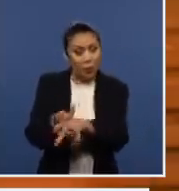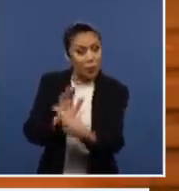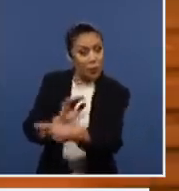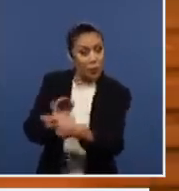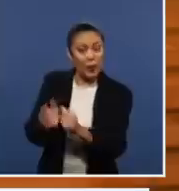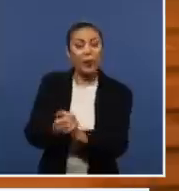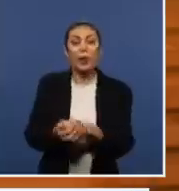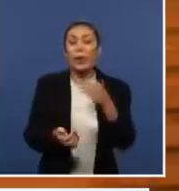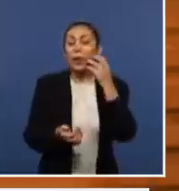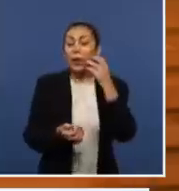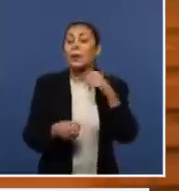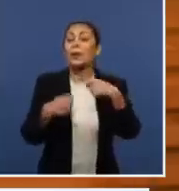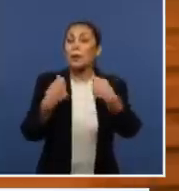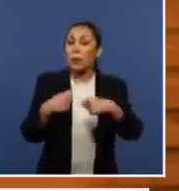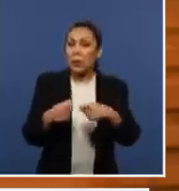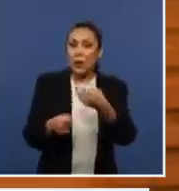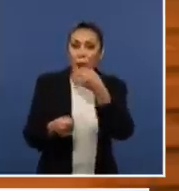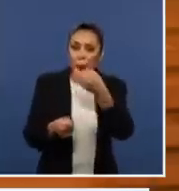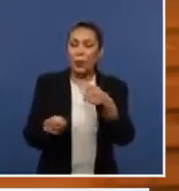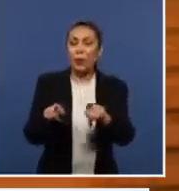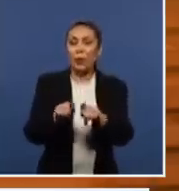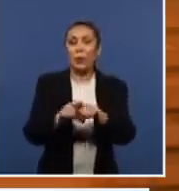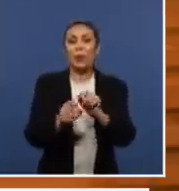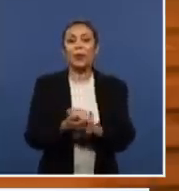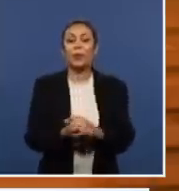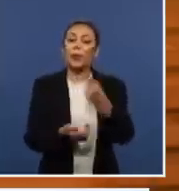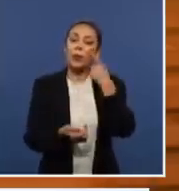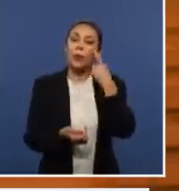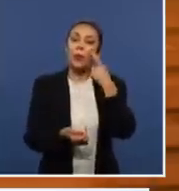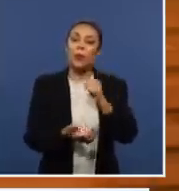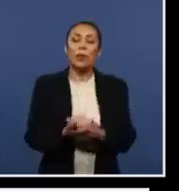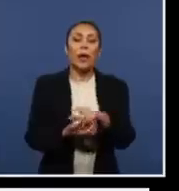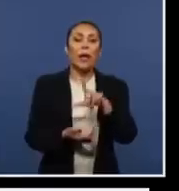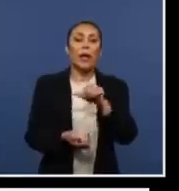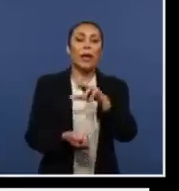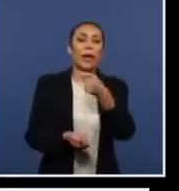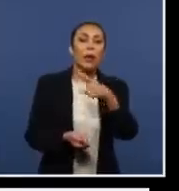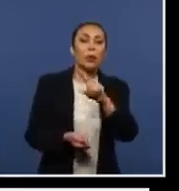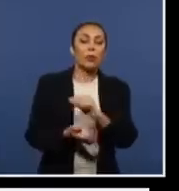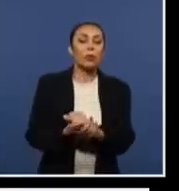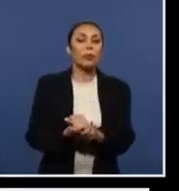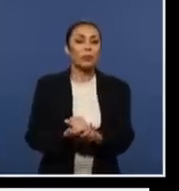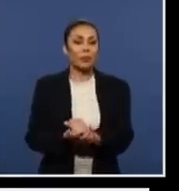se manifestar. Vamos ver o vídeo aí em que o Leão Serva, diretor de jornalismo, entra na coisa.